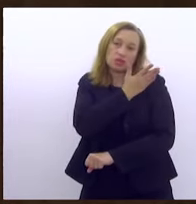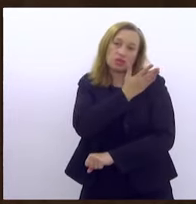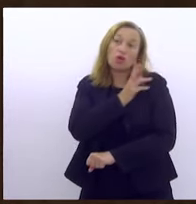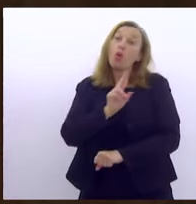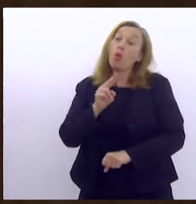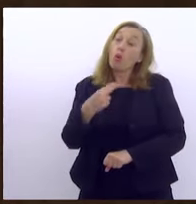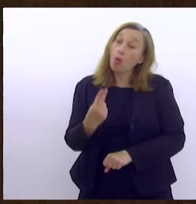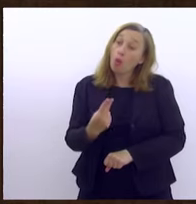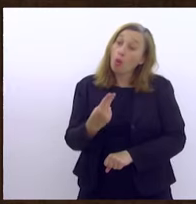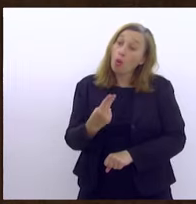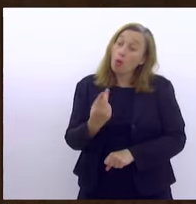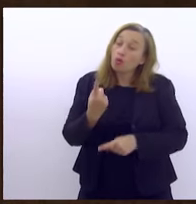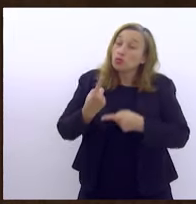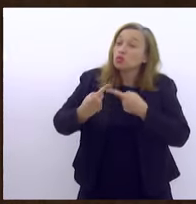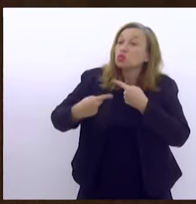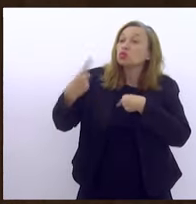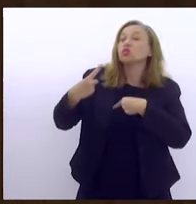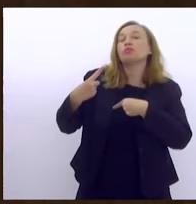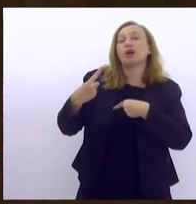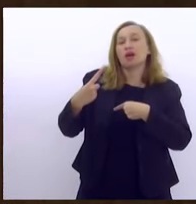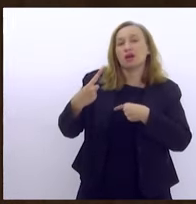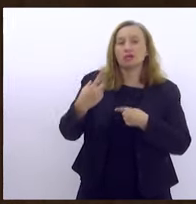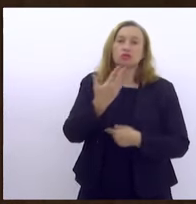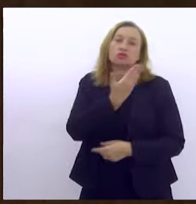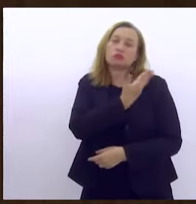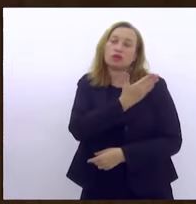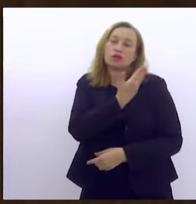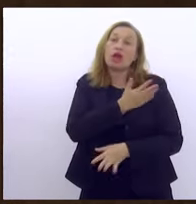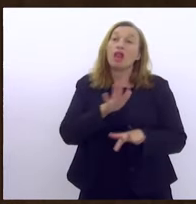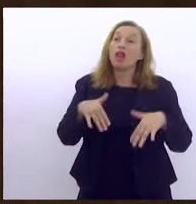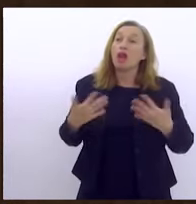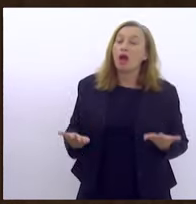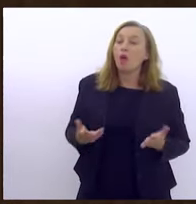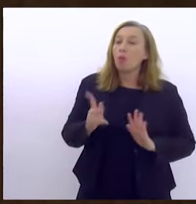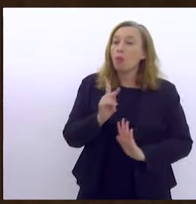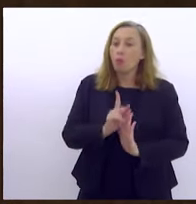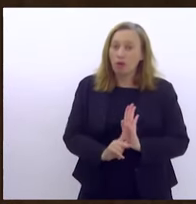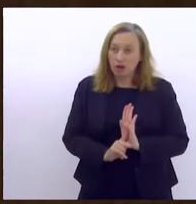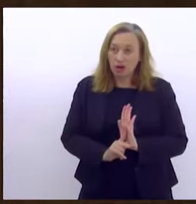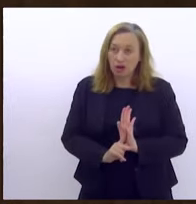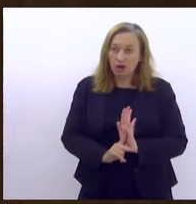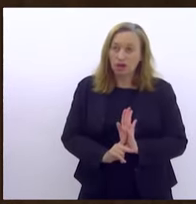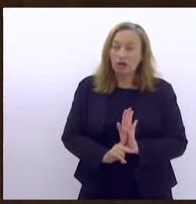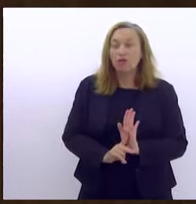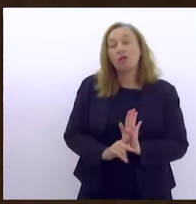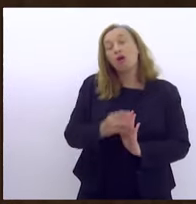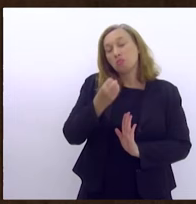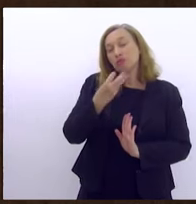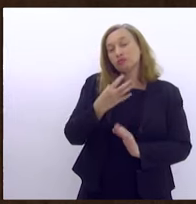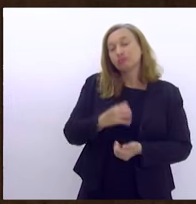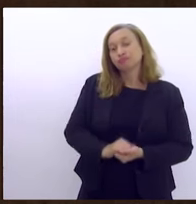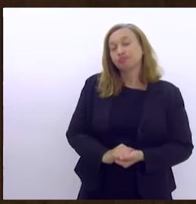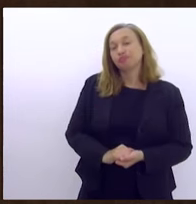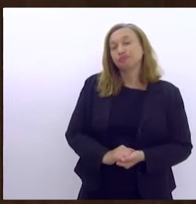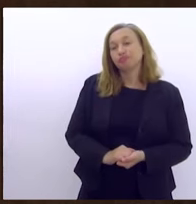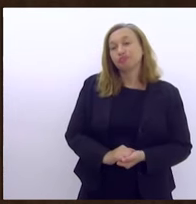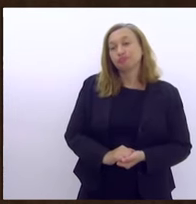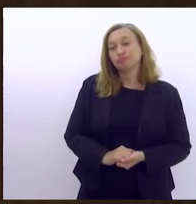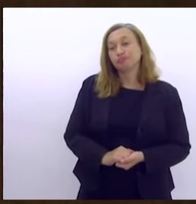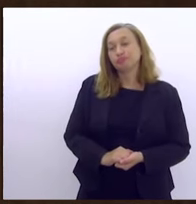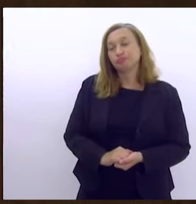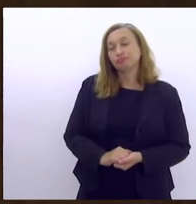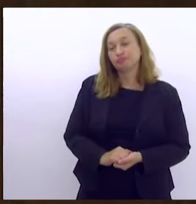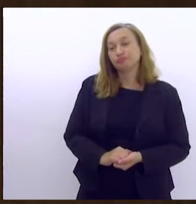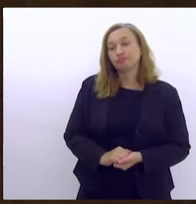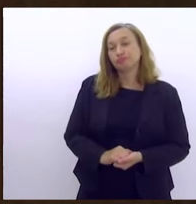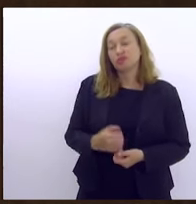ali que se supera os preconceitos. Então, o projeto é muito positivo, né? No